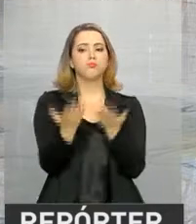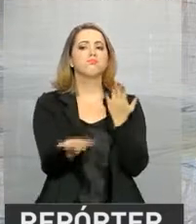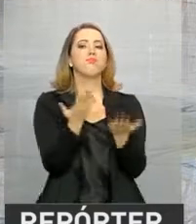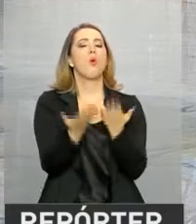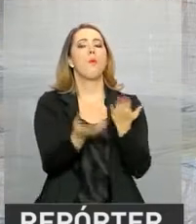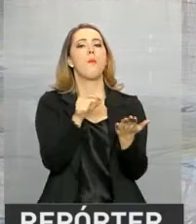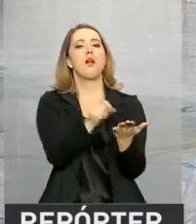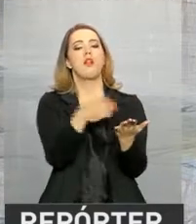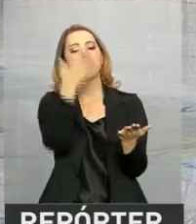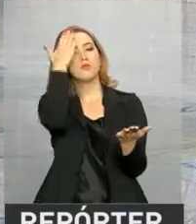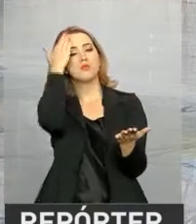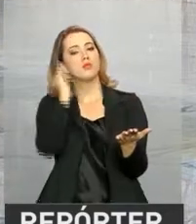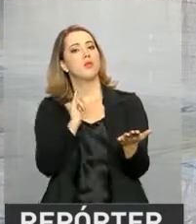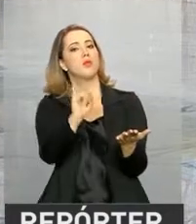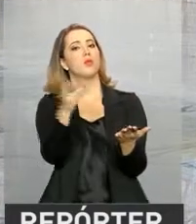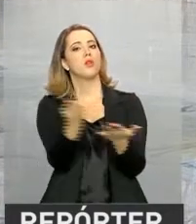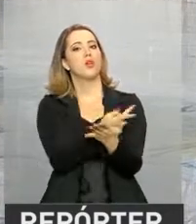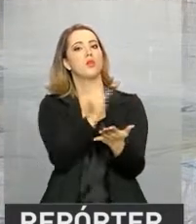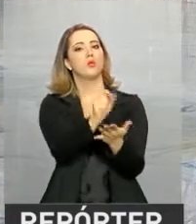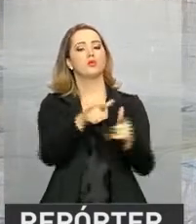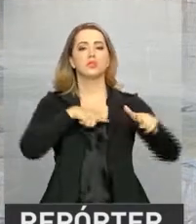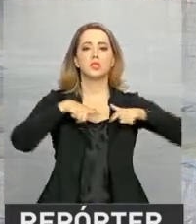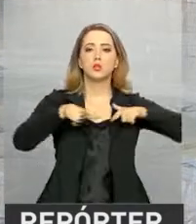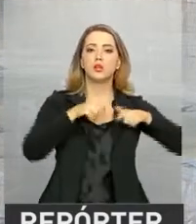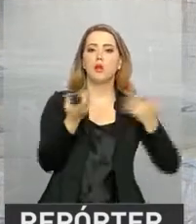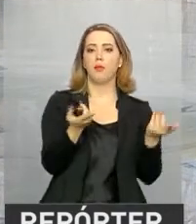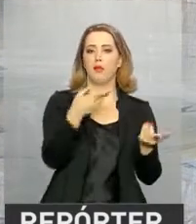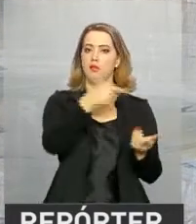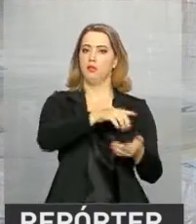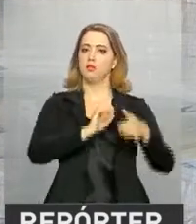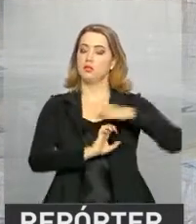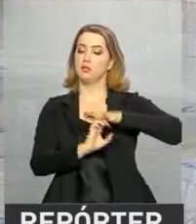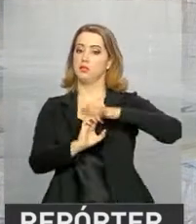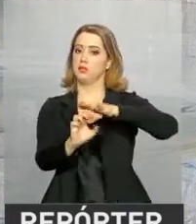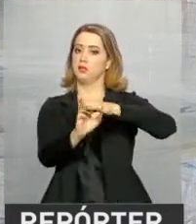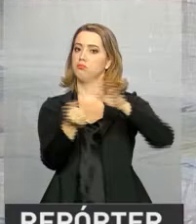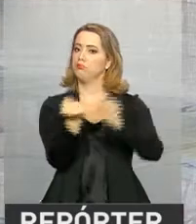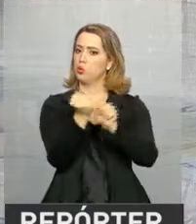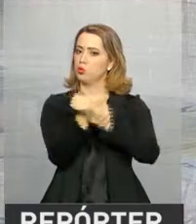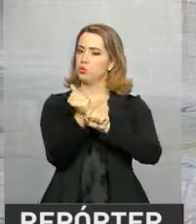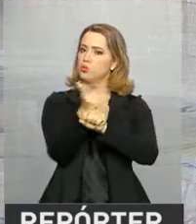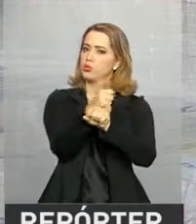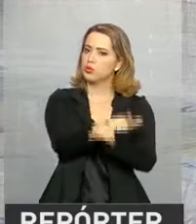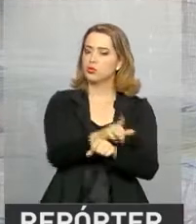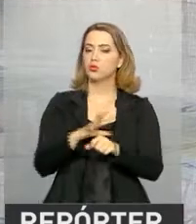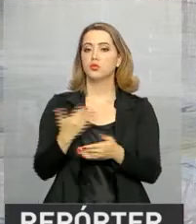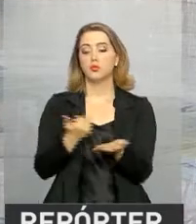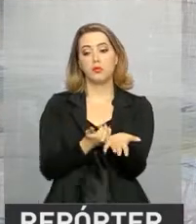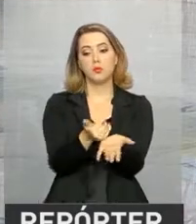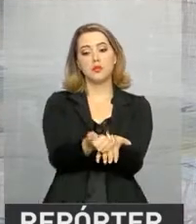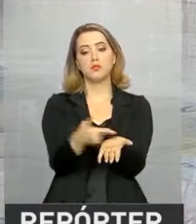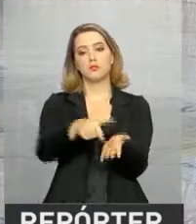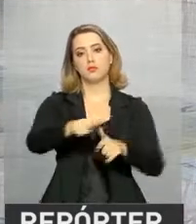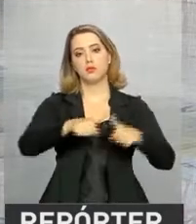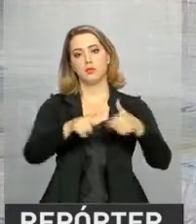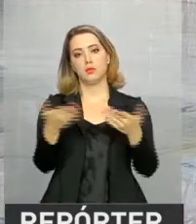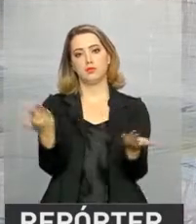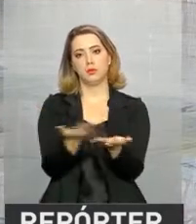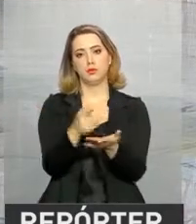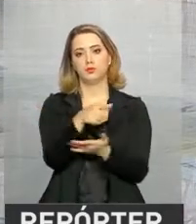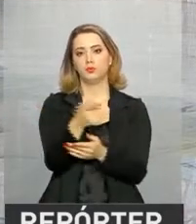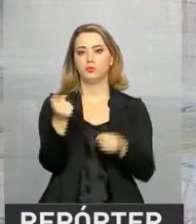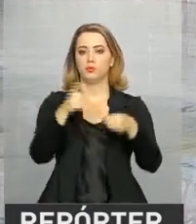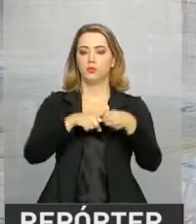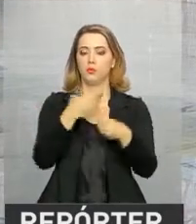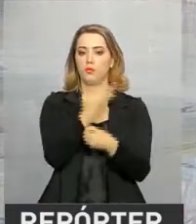das ações que já foram colocadas em prática pelas empresas e o que vai ser feito a partir de agora eu volto com